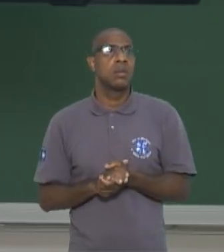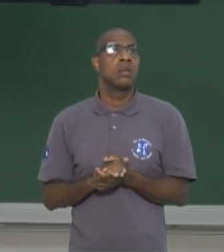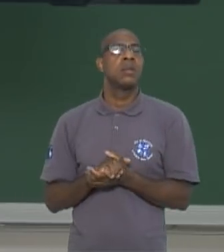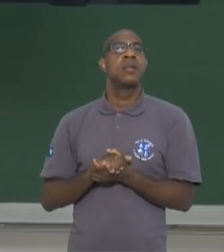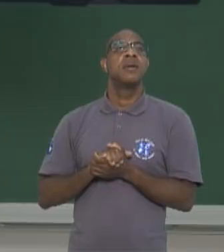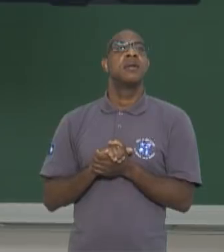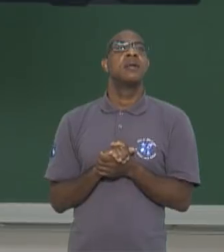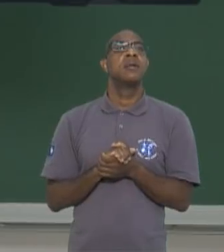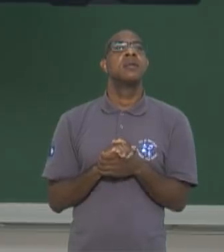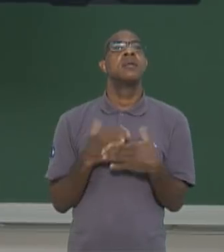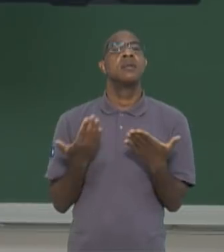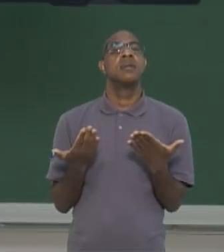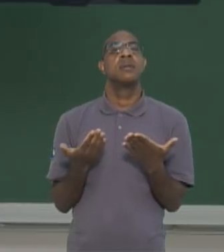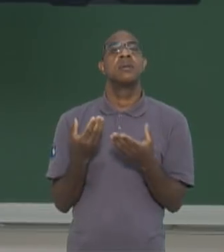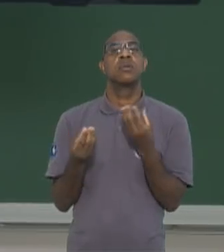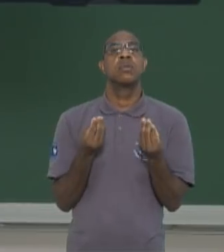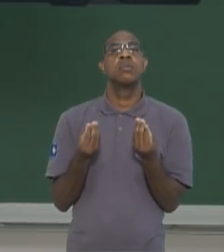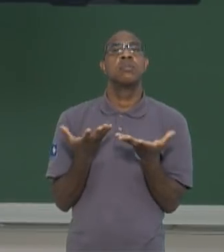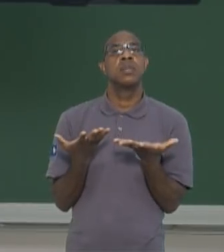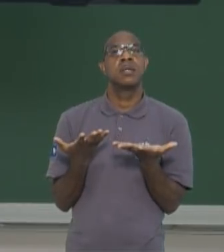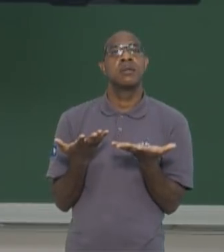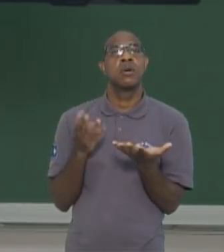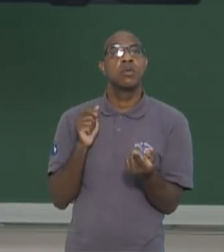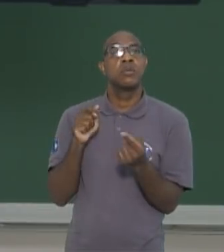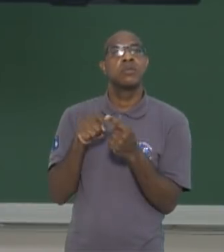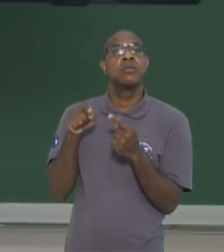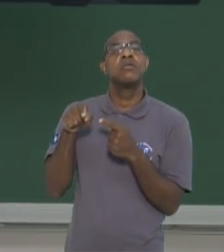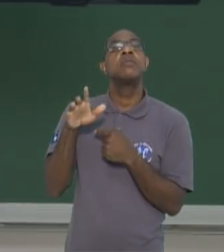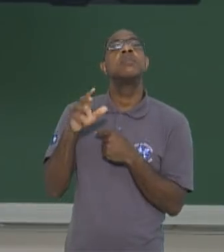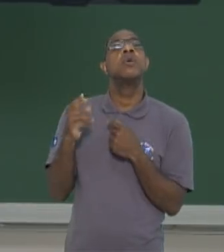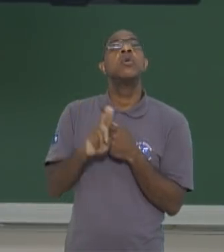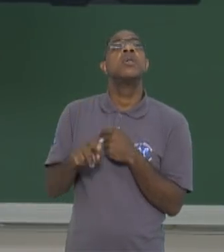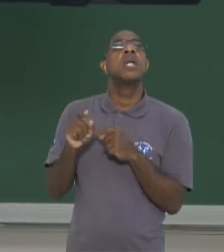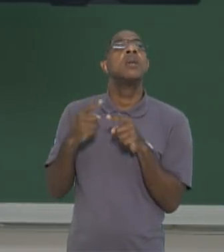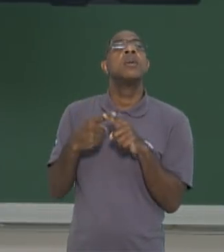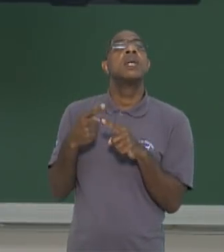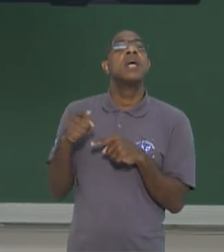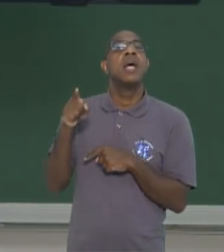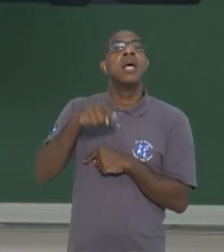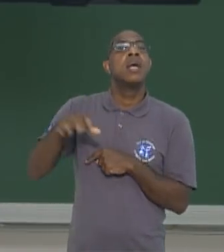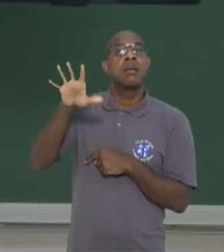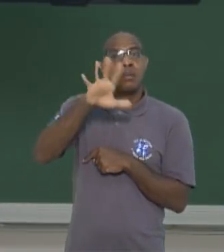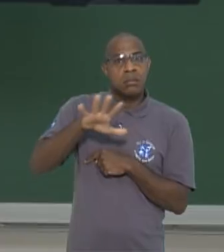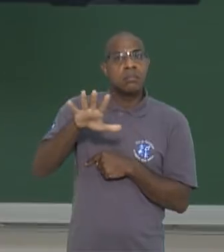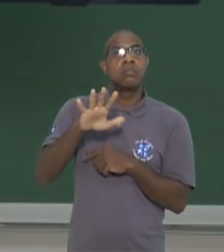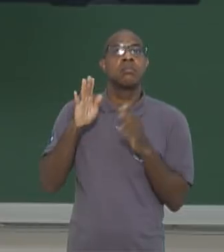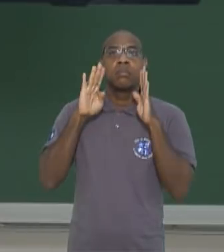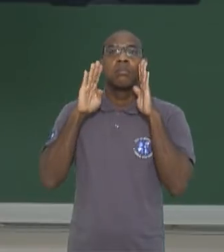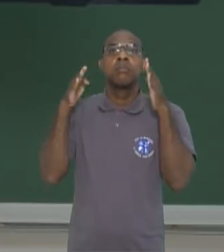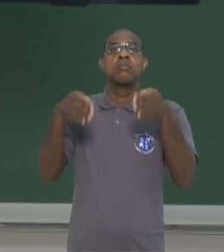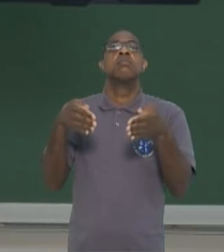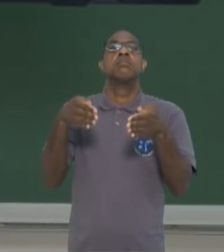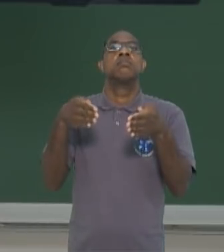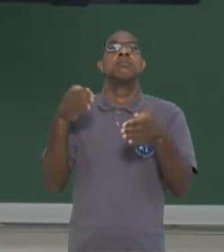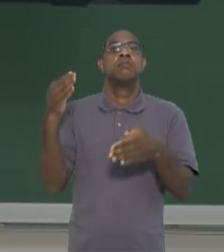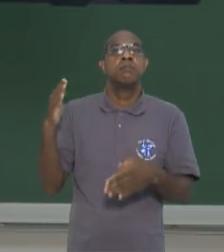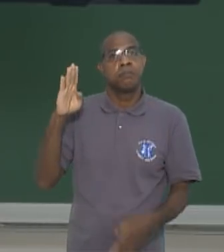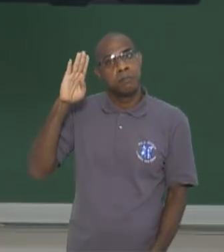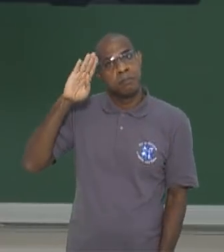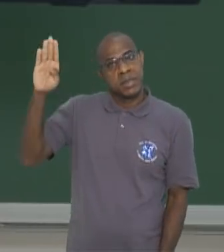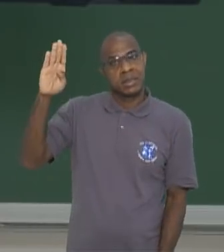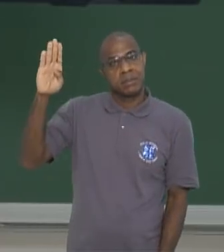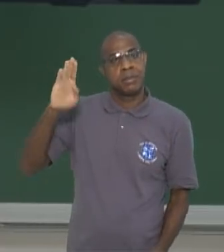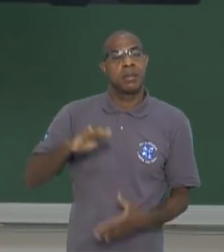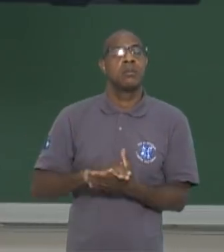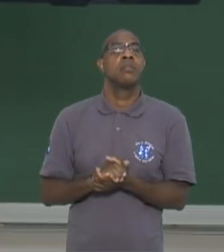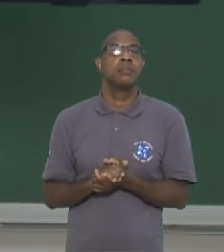objetivos na aula que a gente está falando sobre a Europa feudal? Porque esse é o nosso objetivo central. A gente tem que entender essa relação